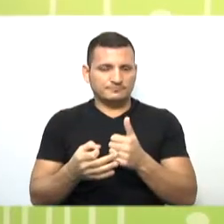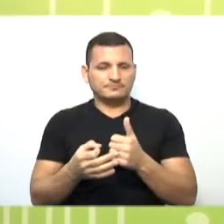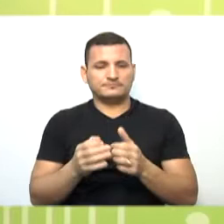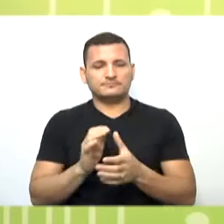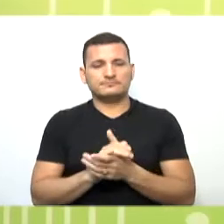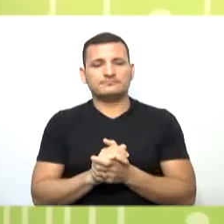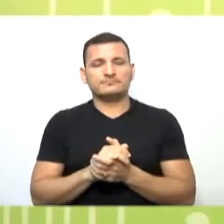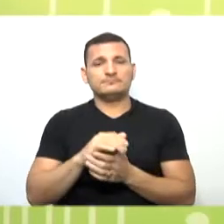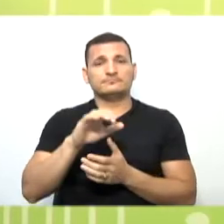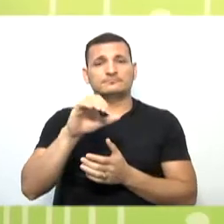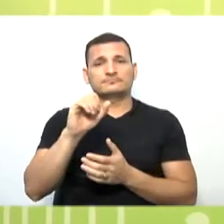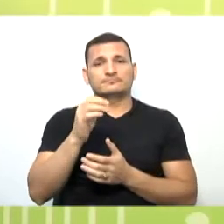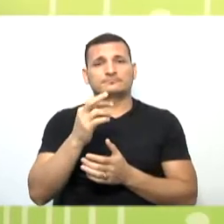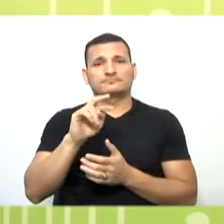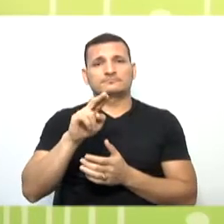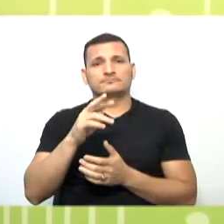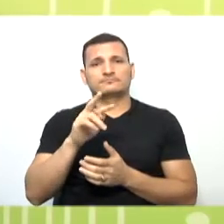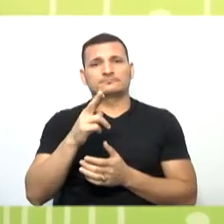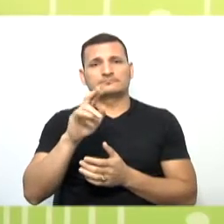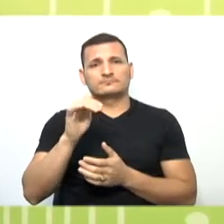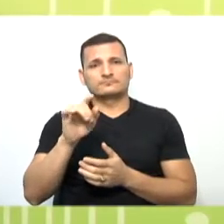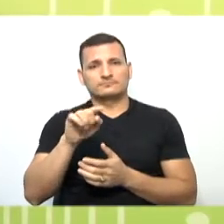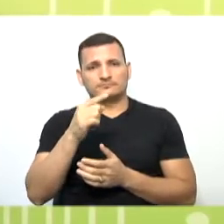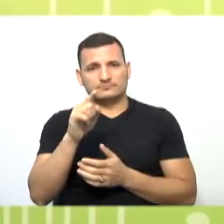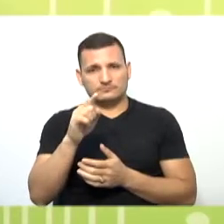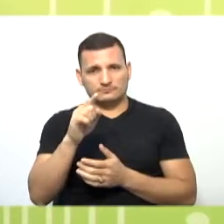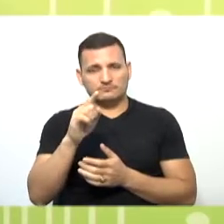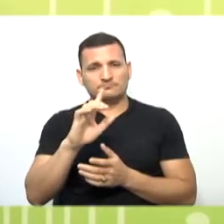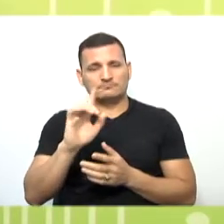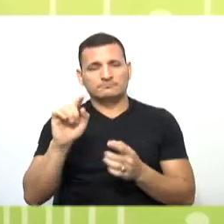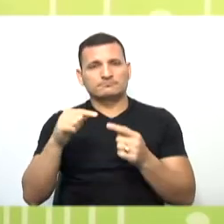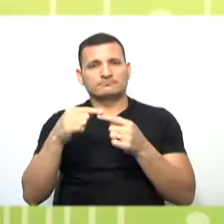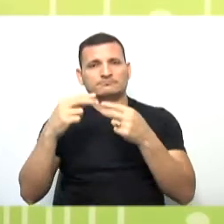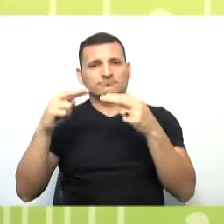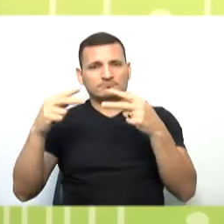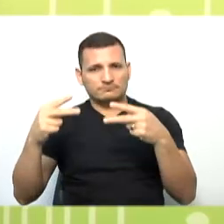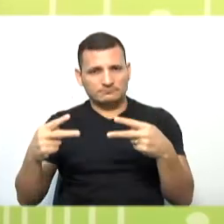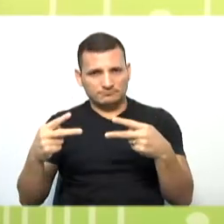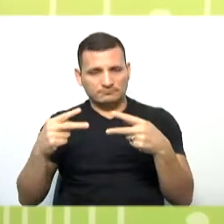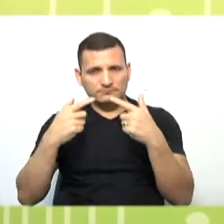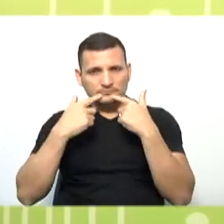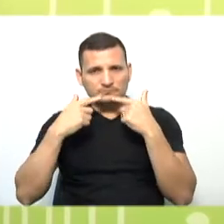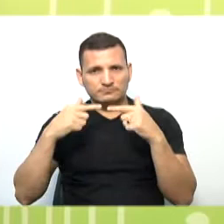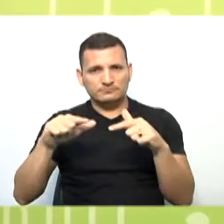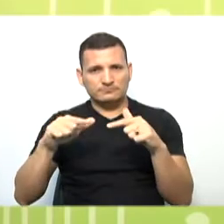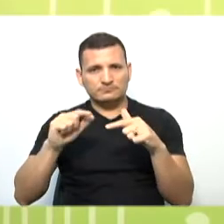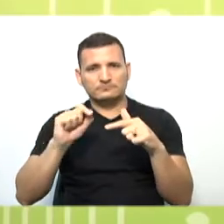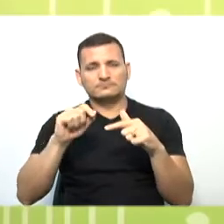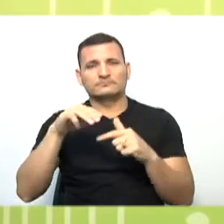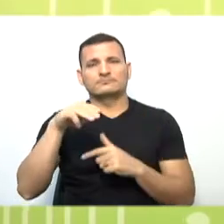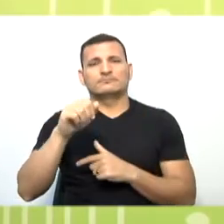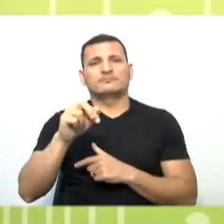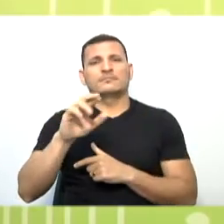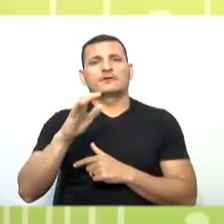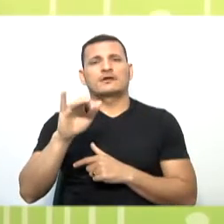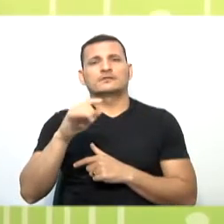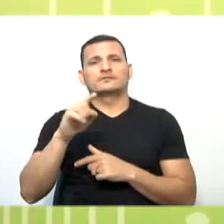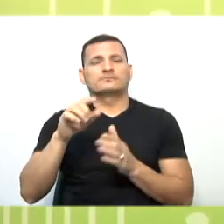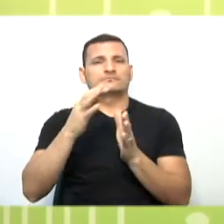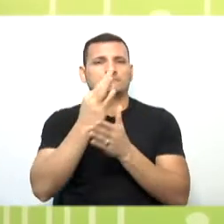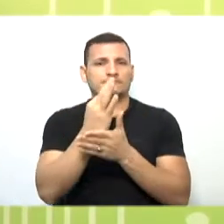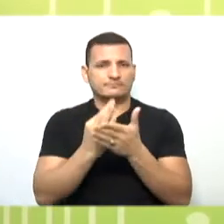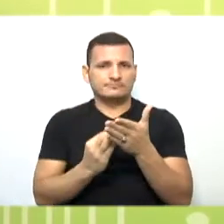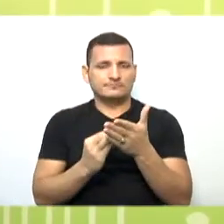A estruturação de conteúdo é feita com HTML, que é uma linguagem de marcação,